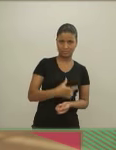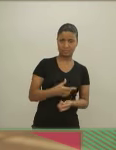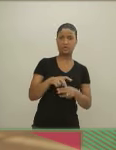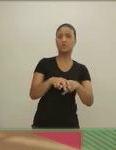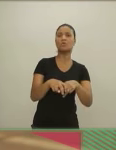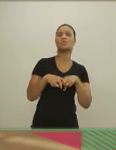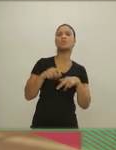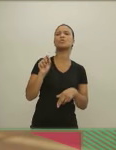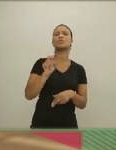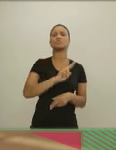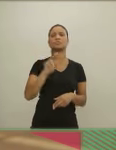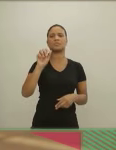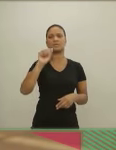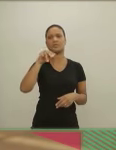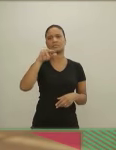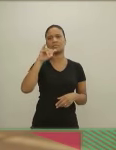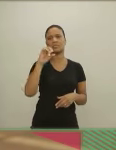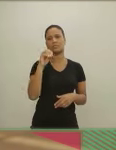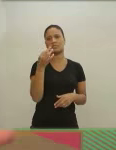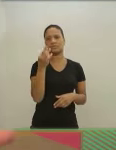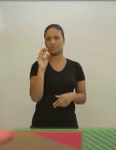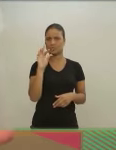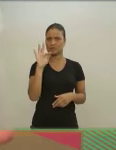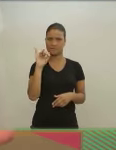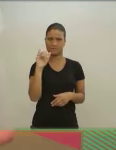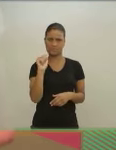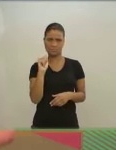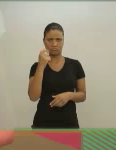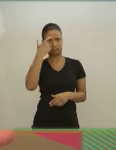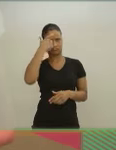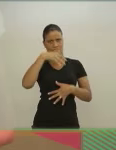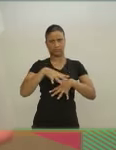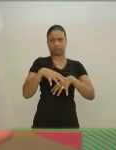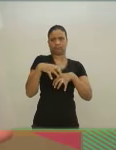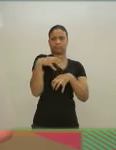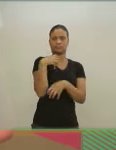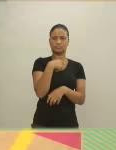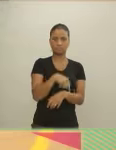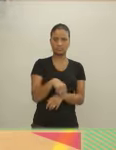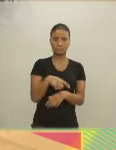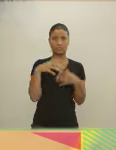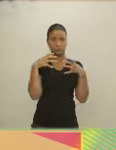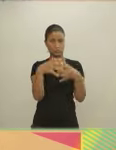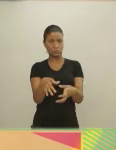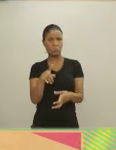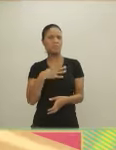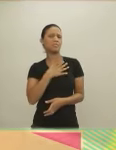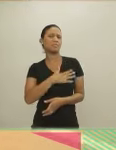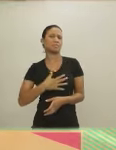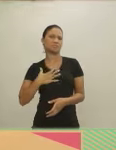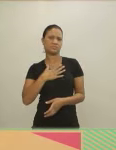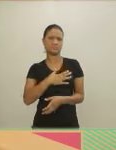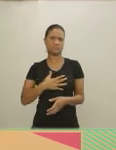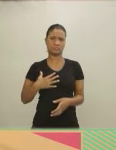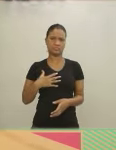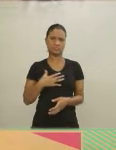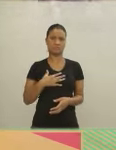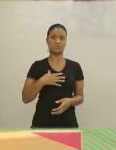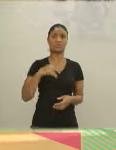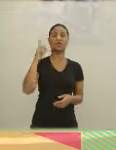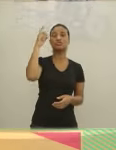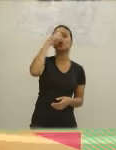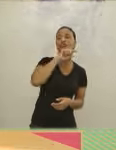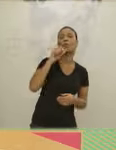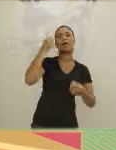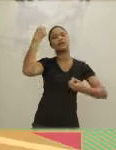chamada amiotrofia músculo espinhal jogar é um prazer assim é difícil de descrever eu creio que seja o mesmo